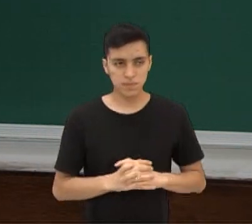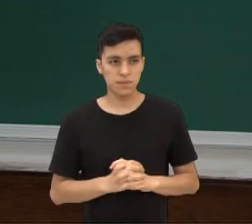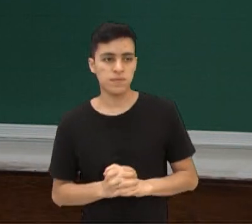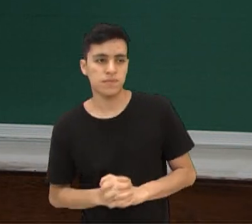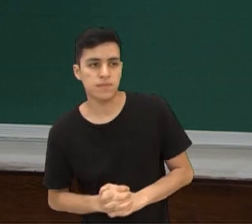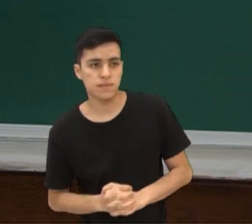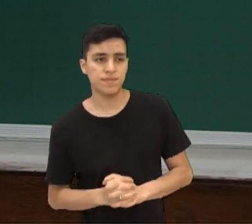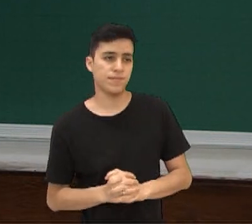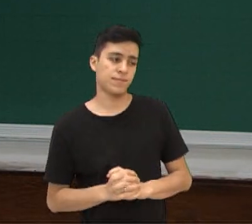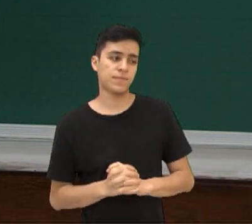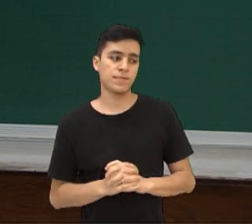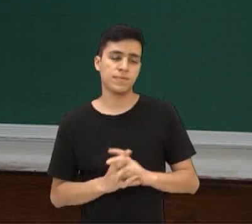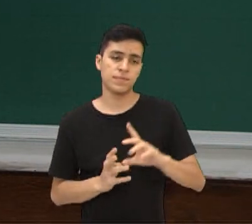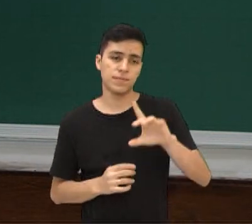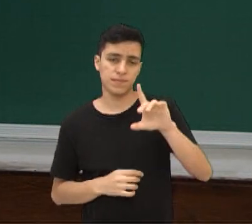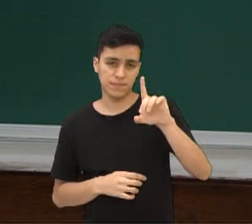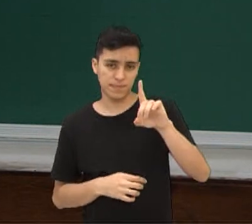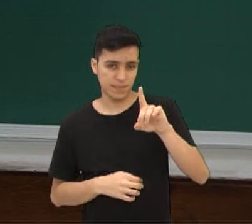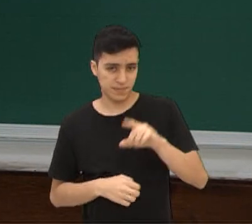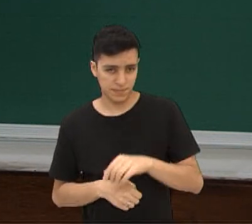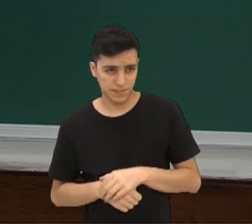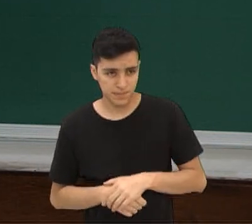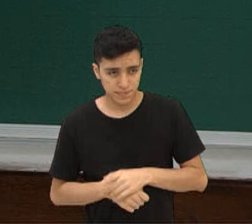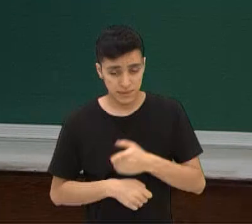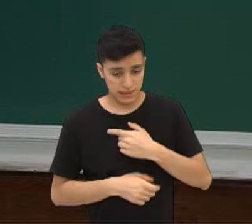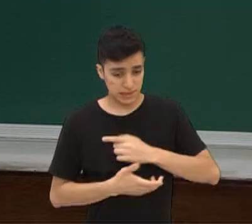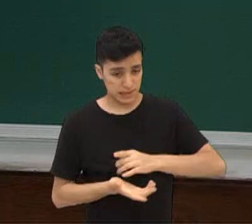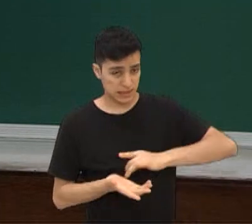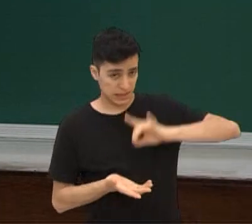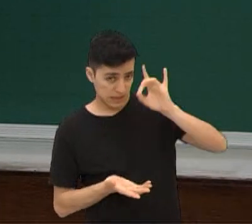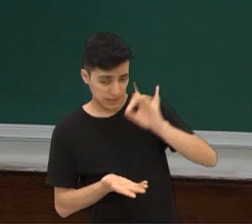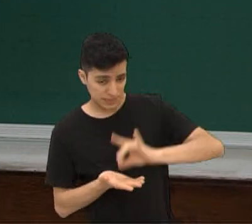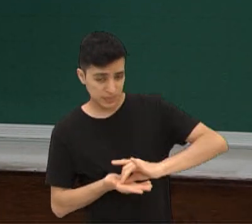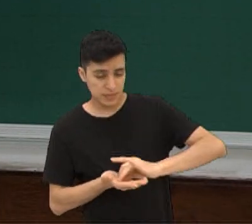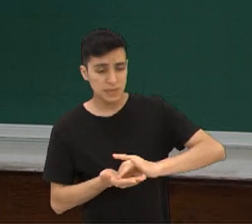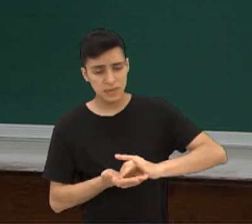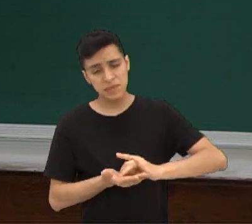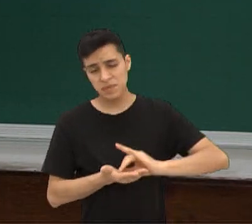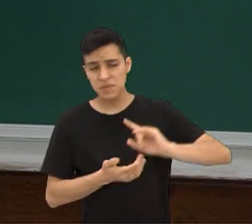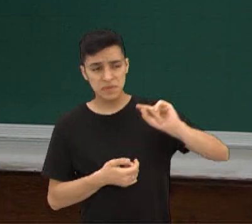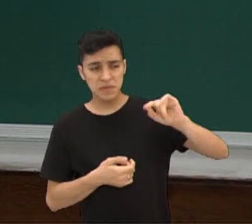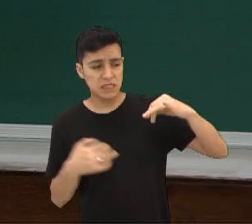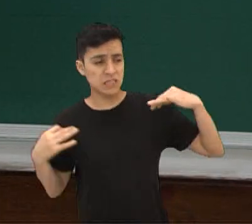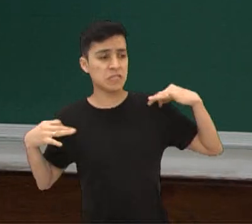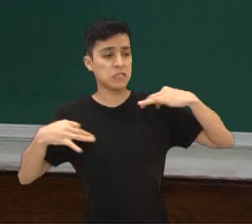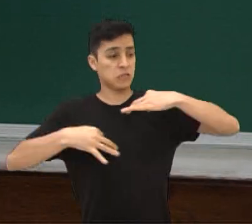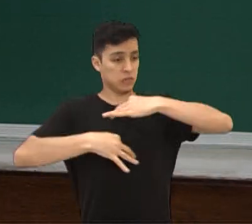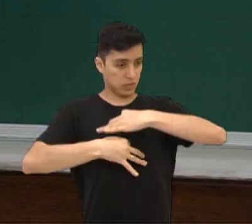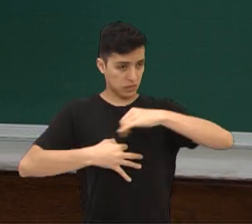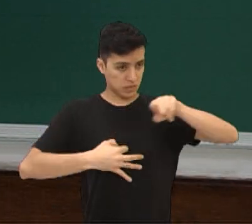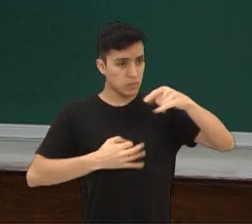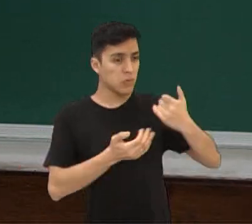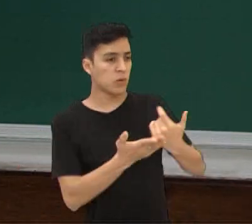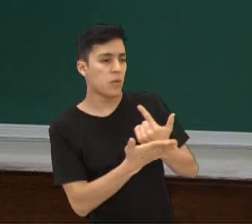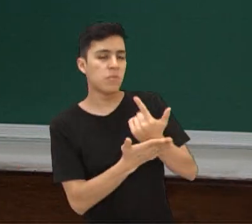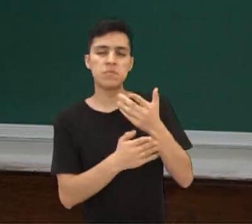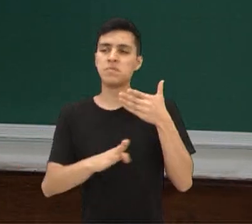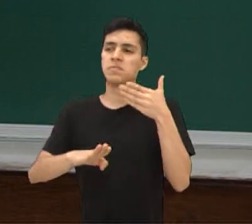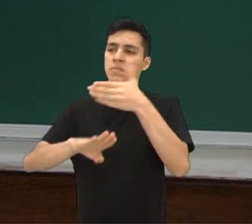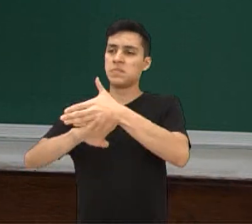that you bought for the wedding. Eu realmente gosto, né, eu gostei do terno que você comprou para o